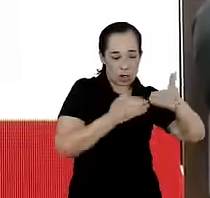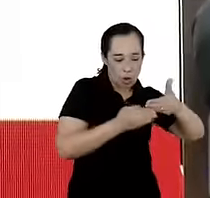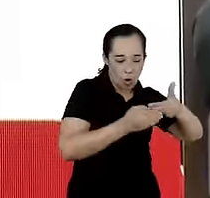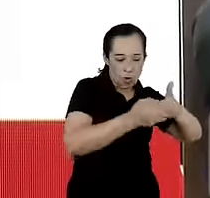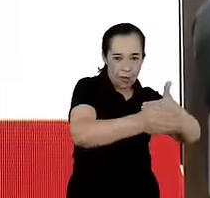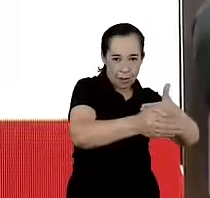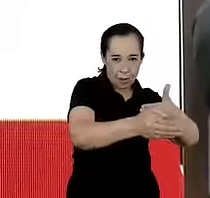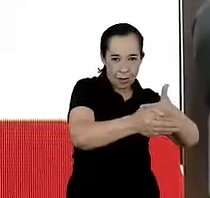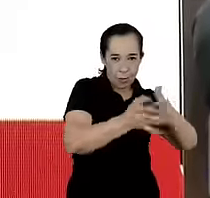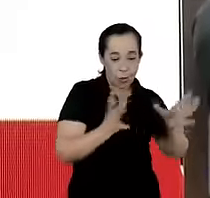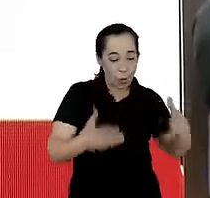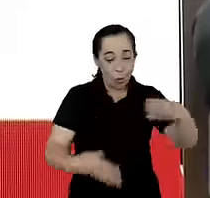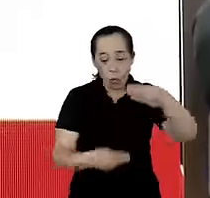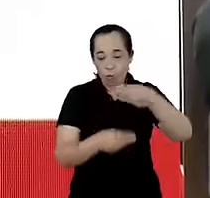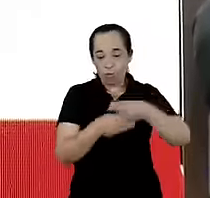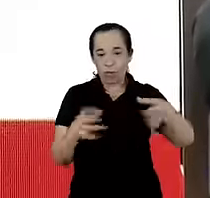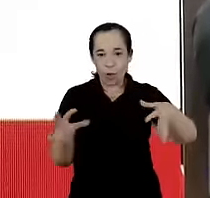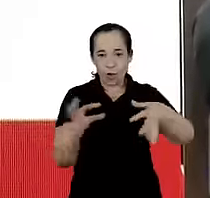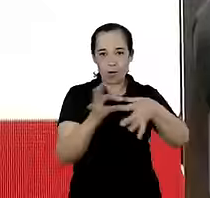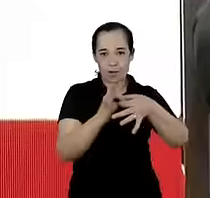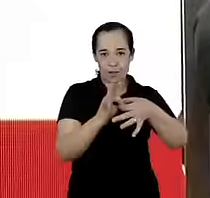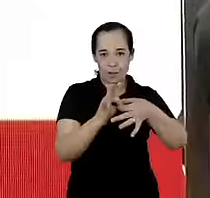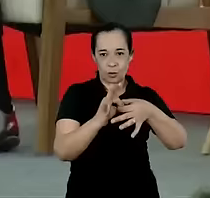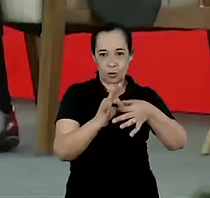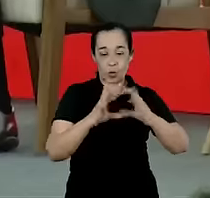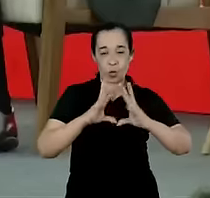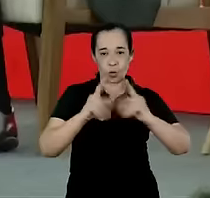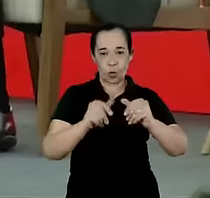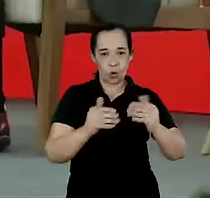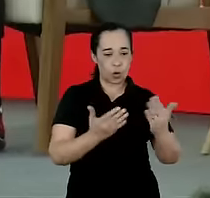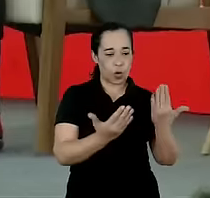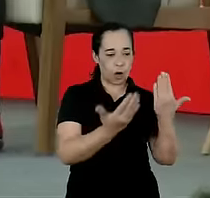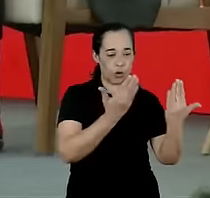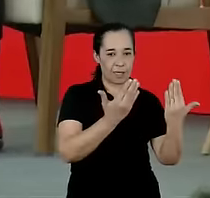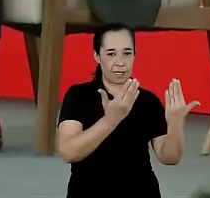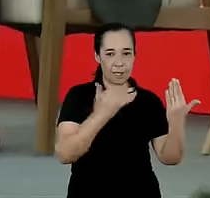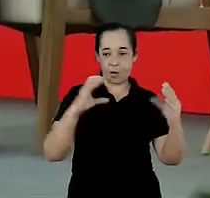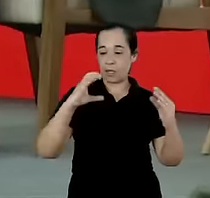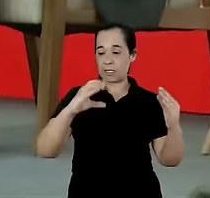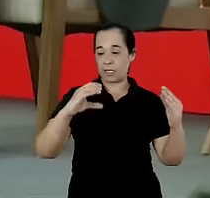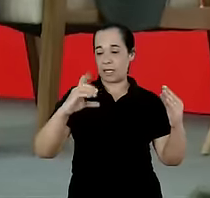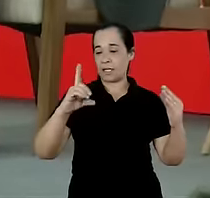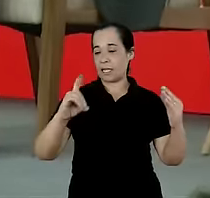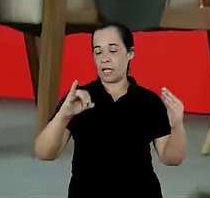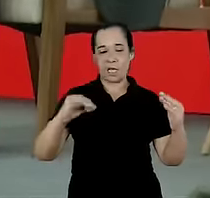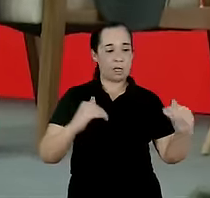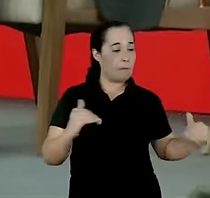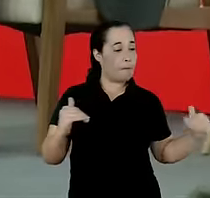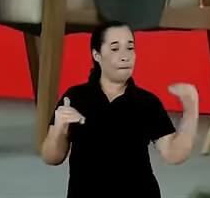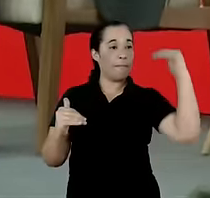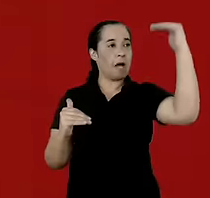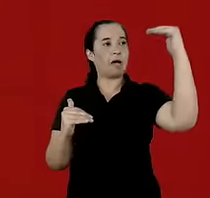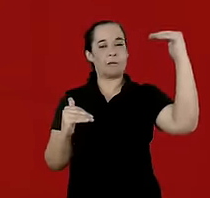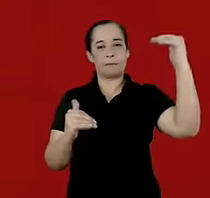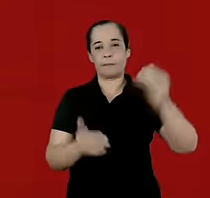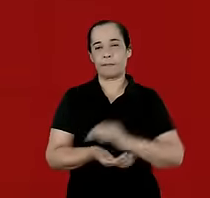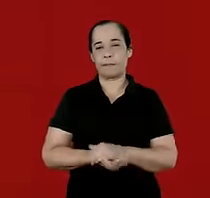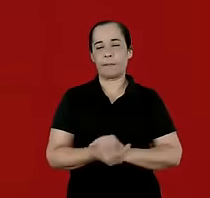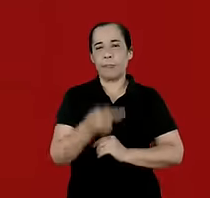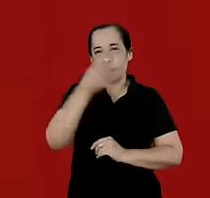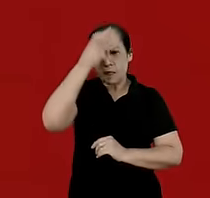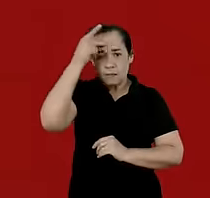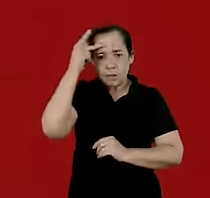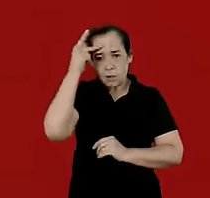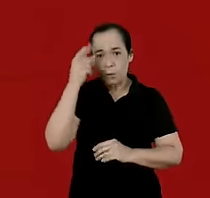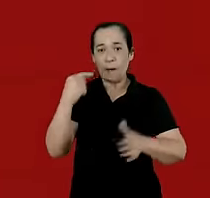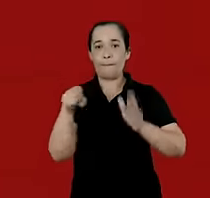janelas superam o CDI deixa eu puxar para cá rapidamente Felipe e Bruno e muitas pessoas perguntando aqui sobre bolsa